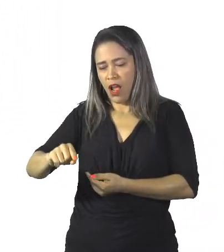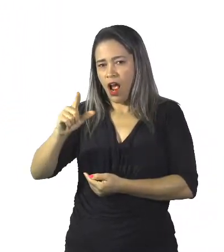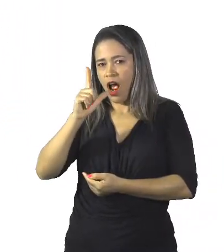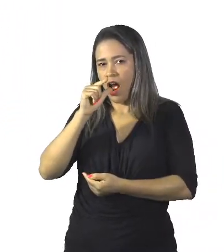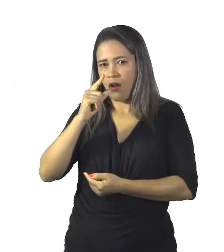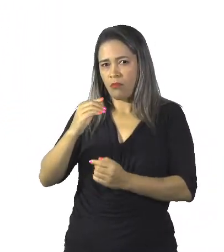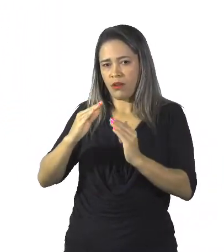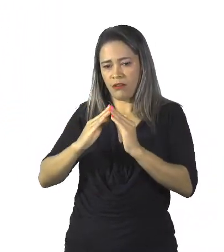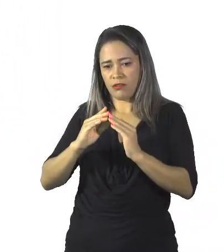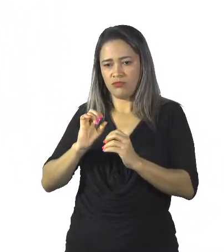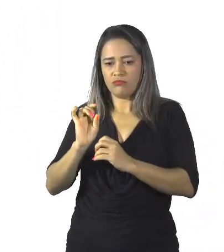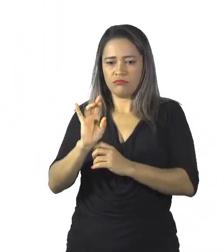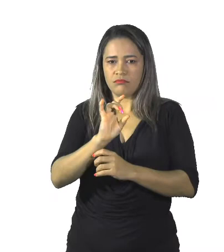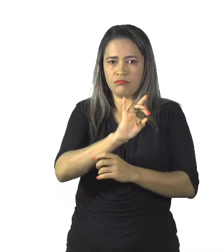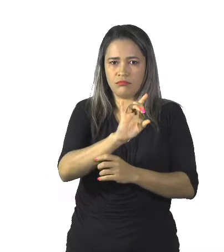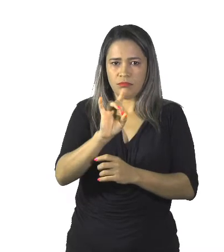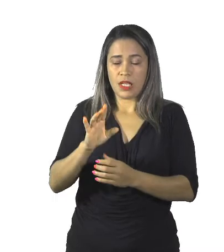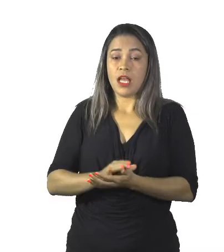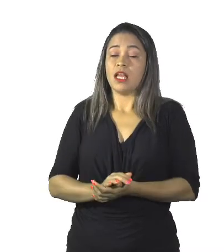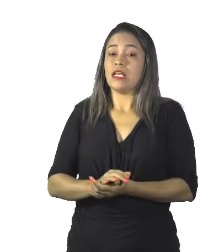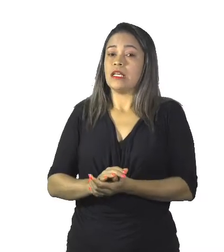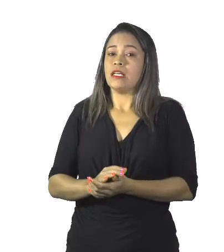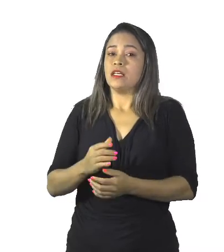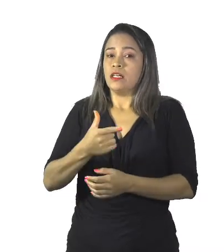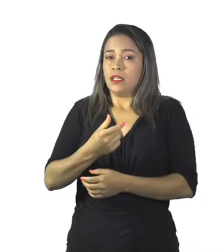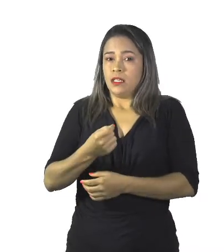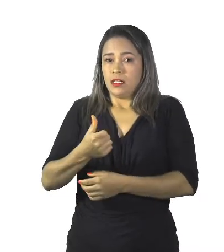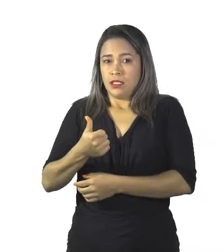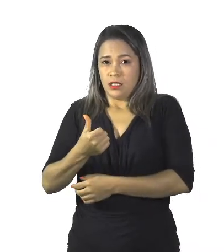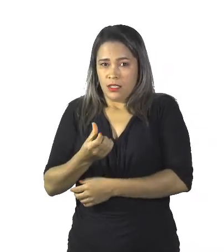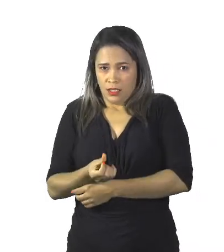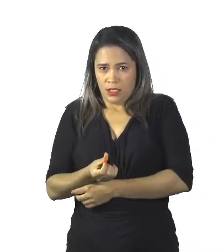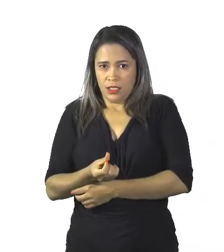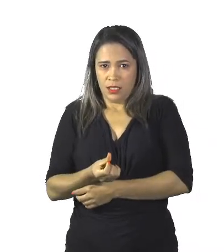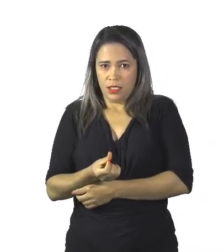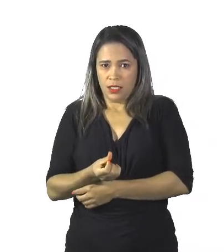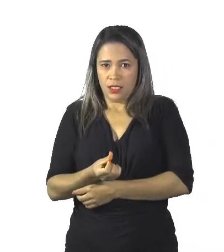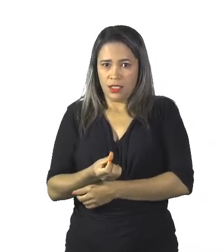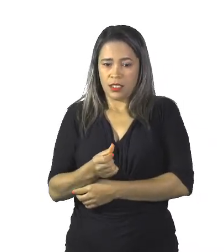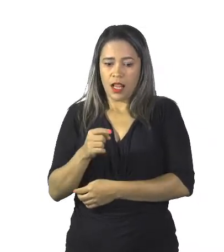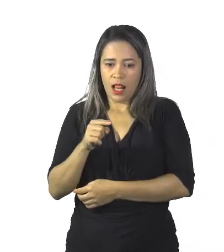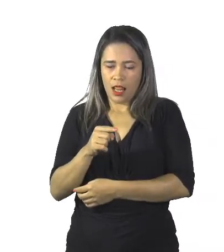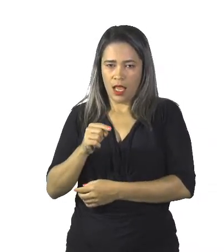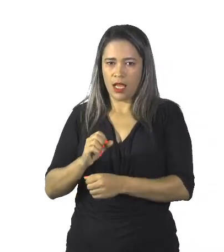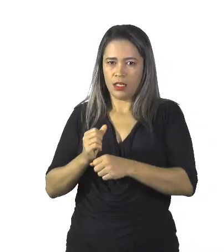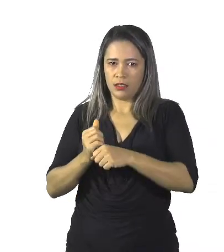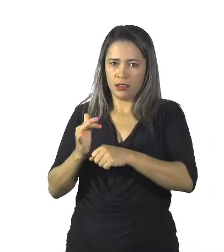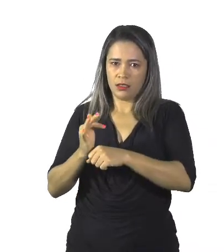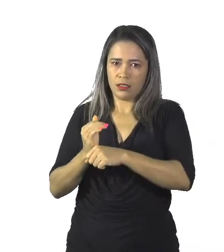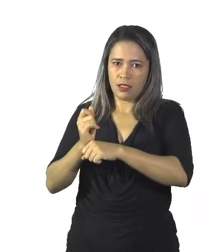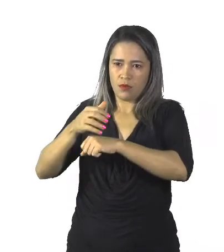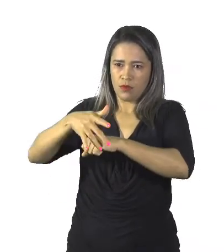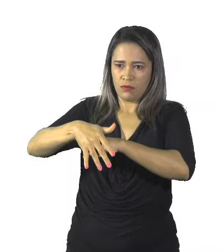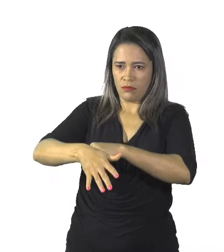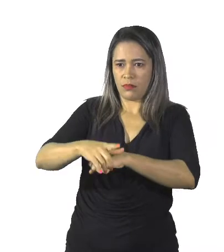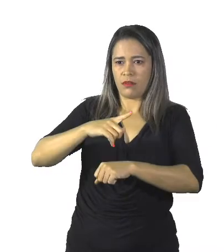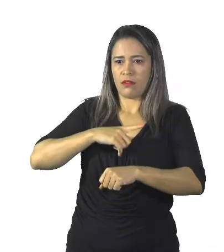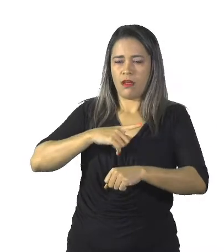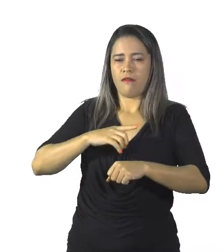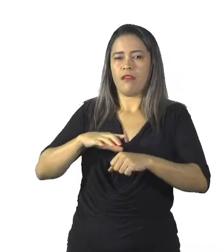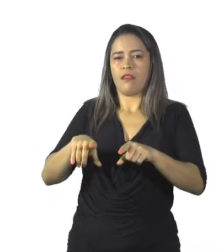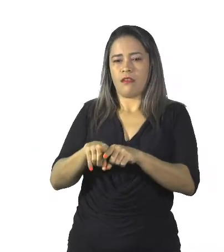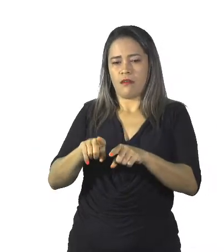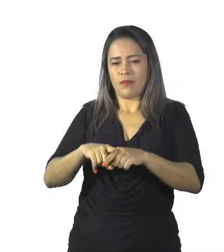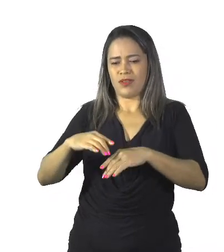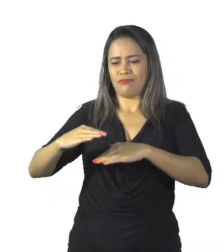E em 2016, devido à ação do homem, o Ribeirão Taquarussu ele apresentou um processo de